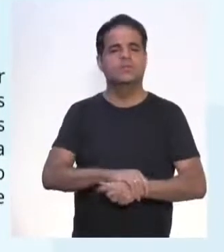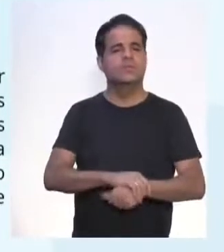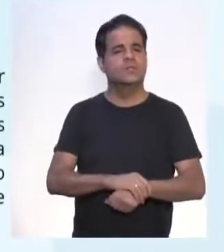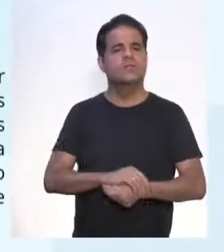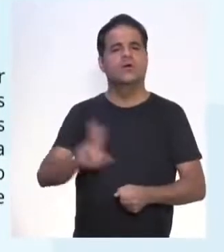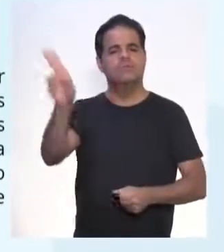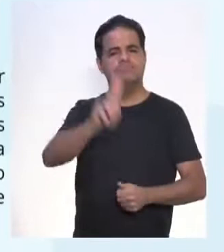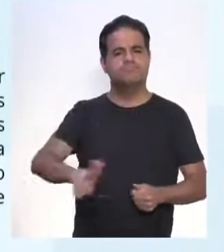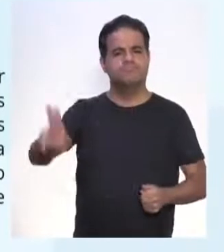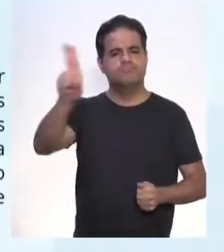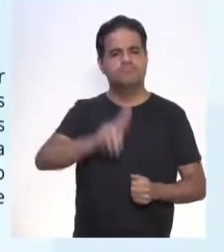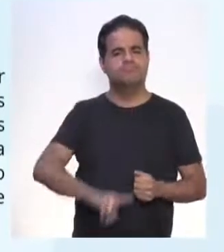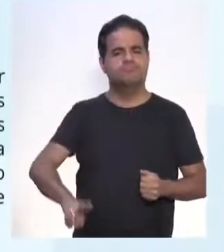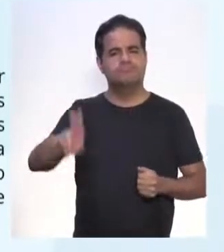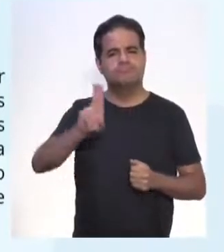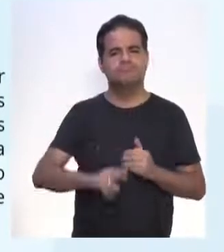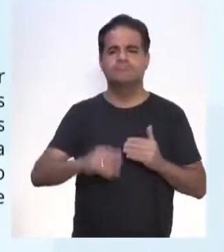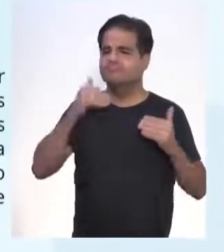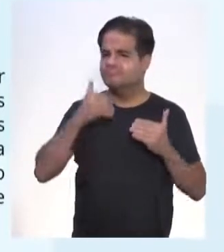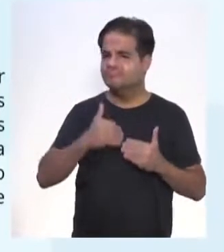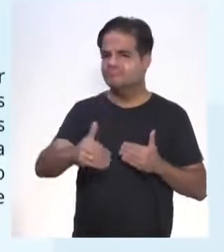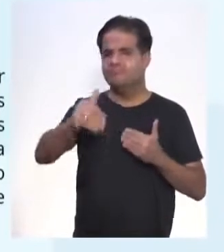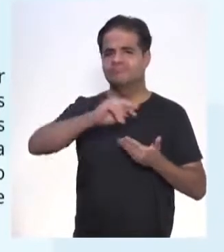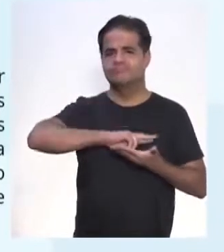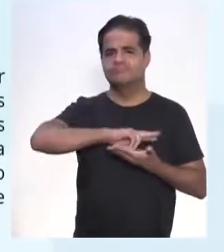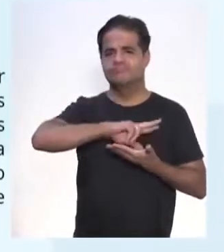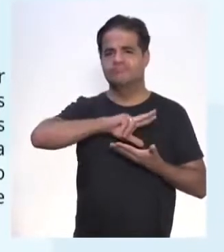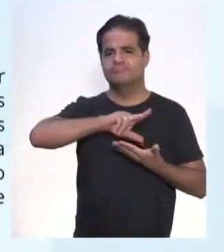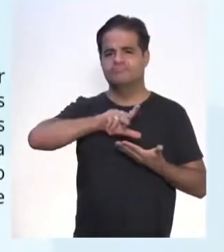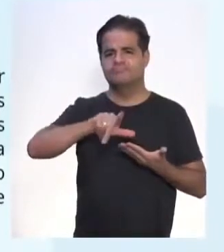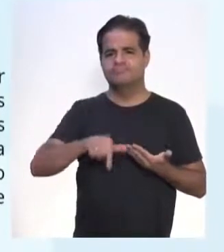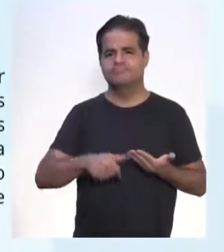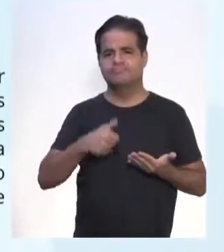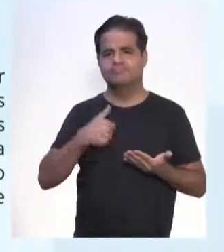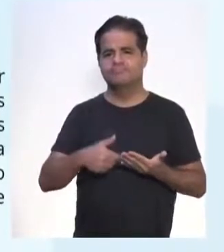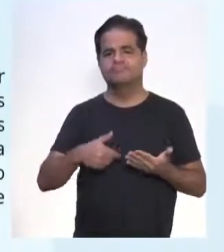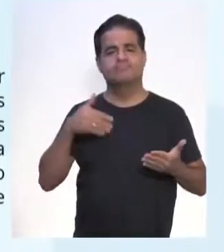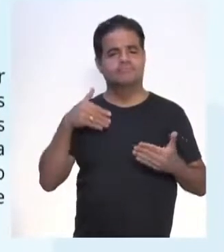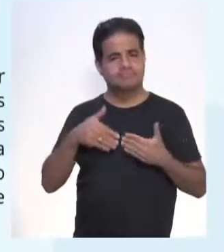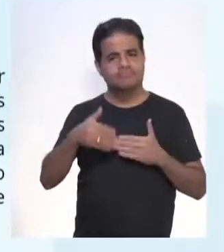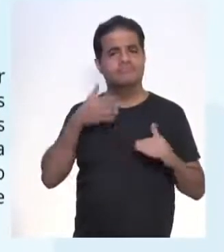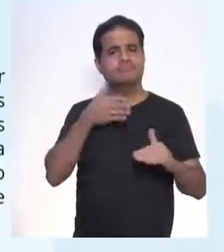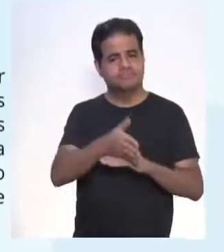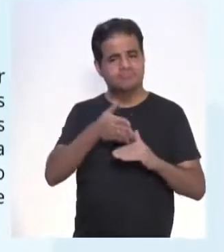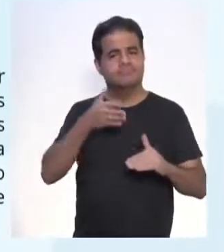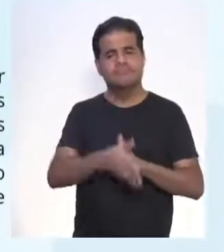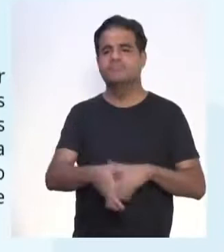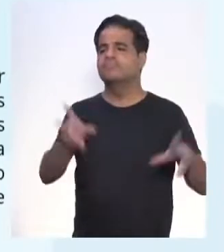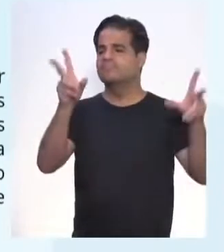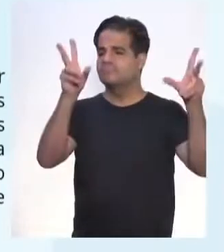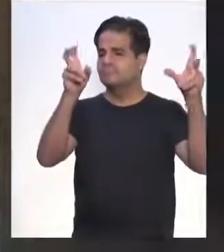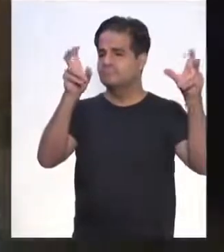cientificismo, o utilitarismo, entre muitos outros, passando inclusive por questões